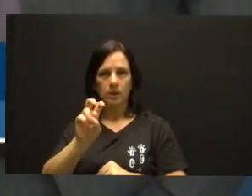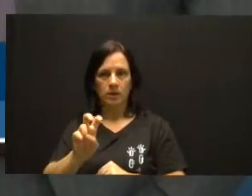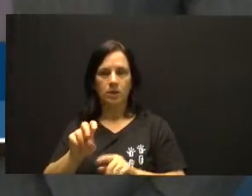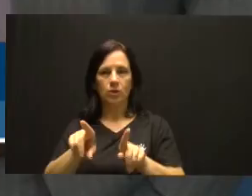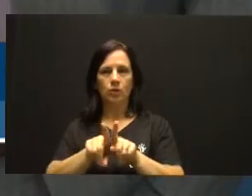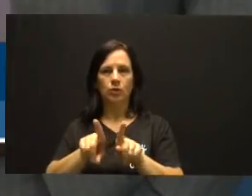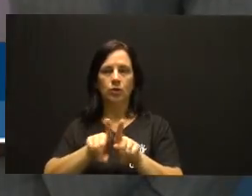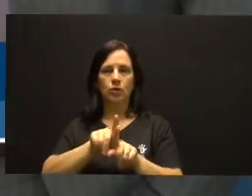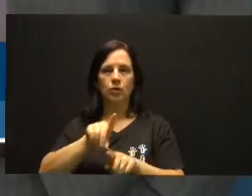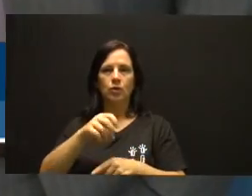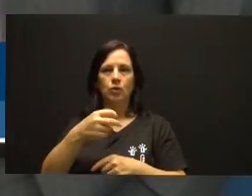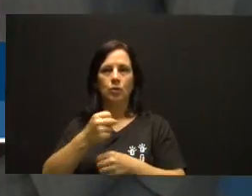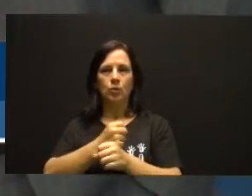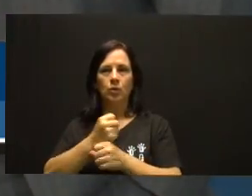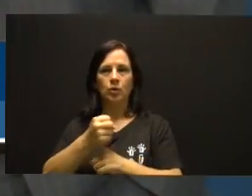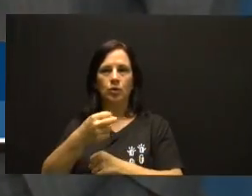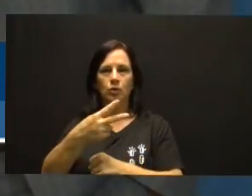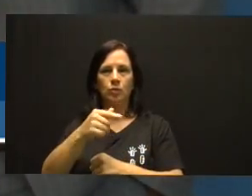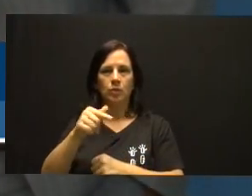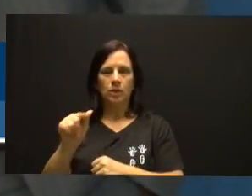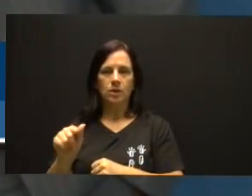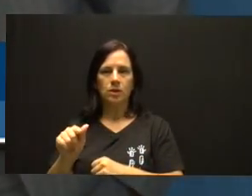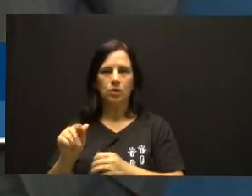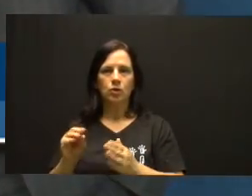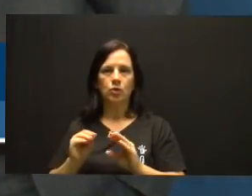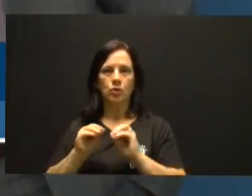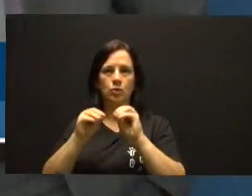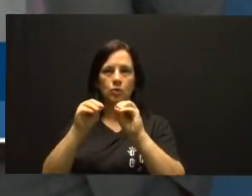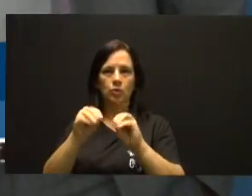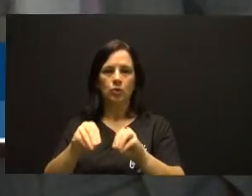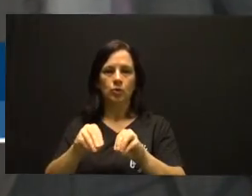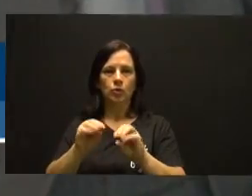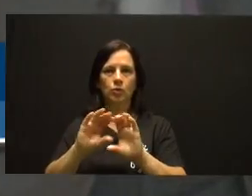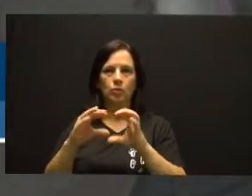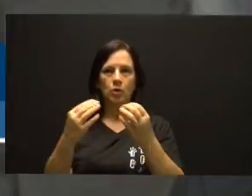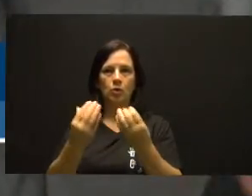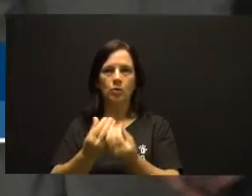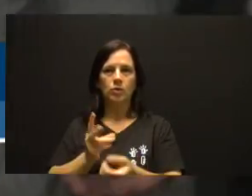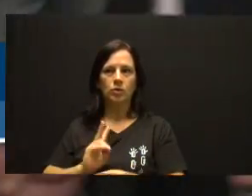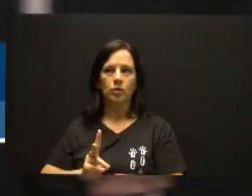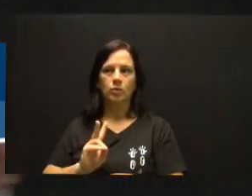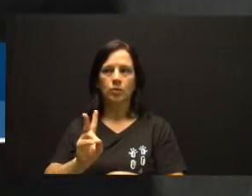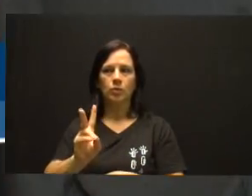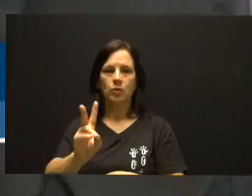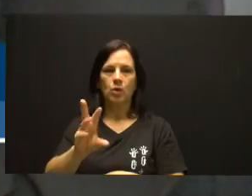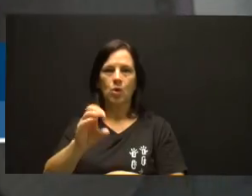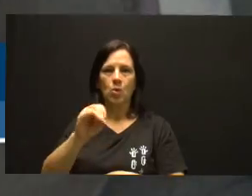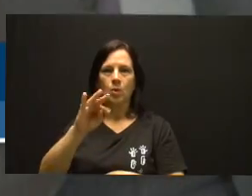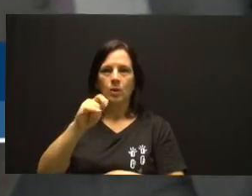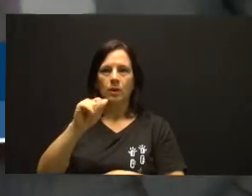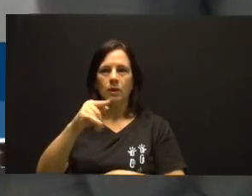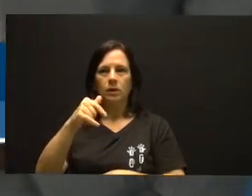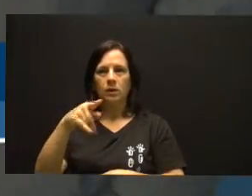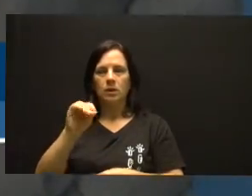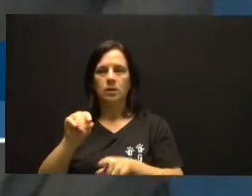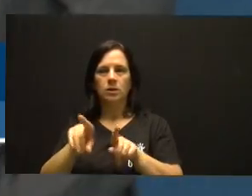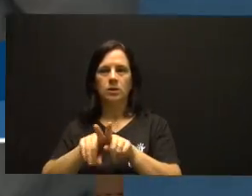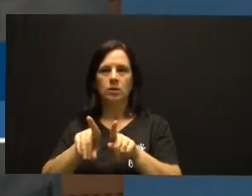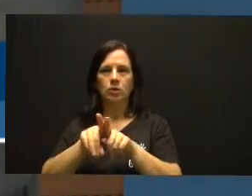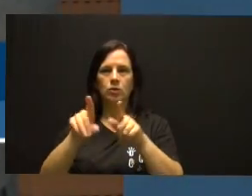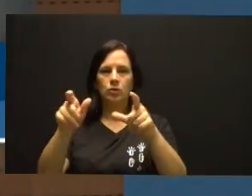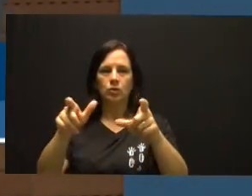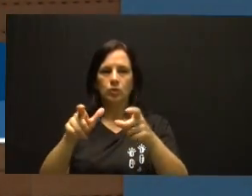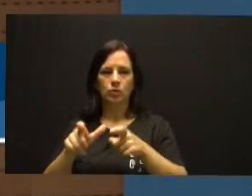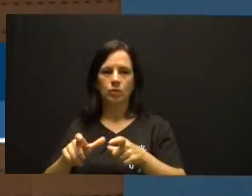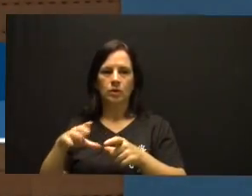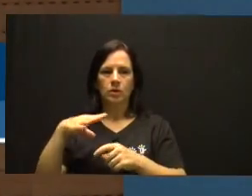18 de janeiro de 2017, que institui e dispõe sobre a comissão permanente para a contenção de ocupação irregulares no âmbito